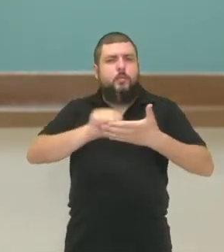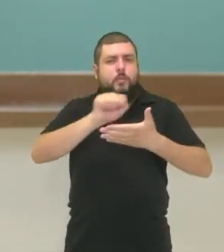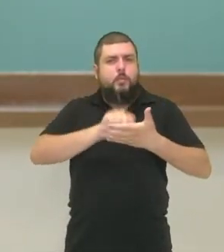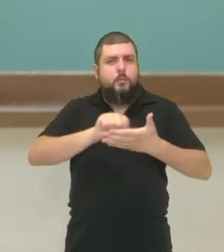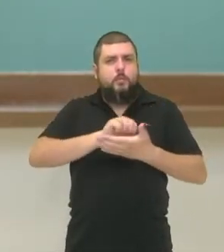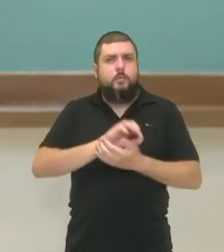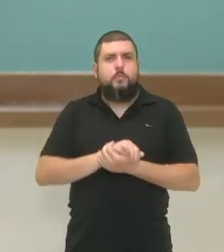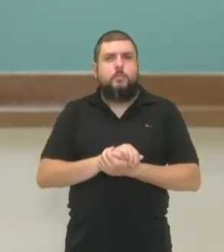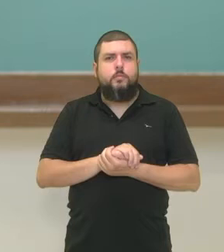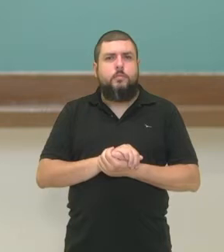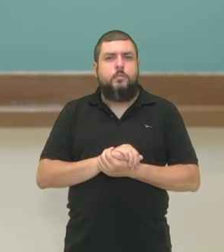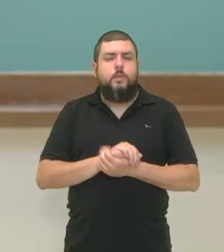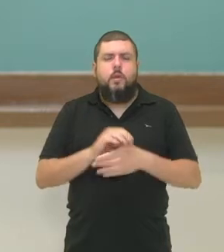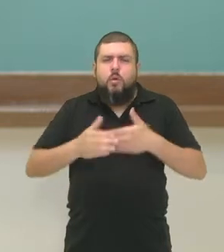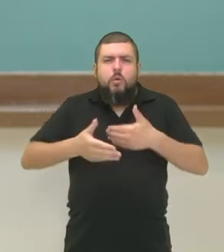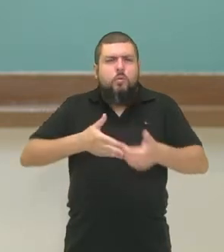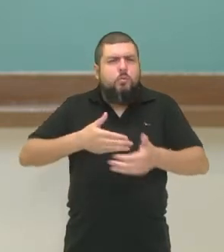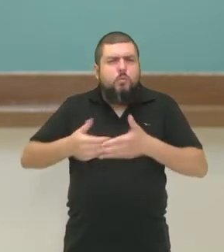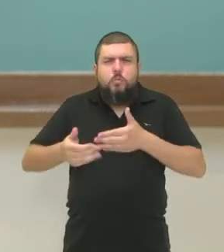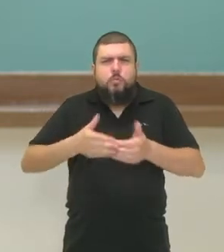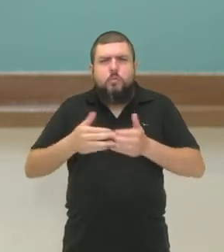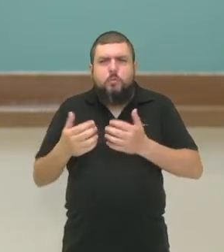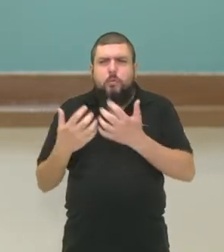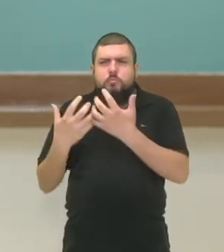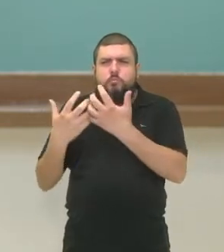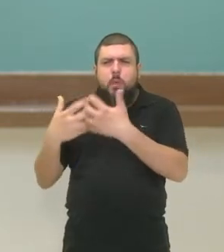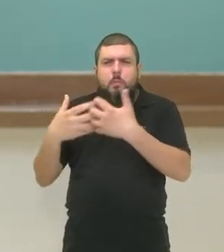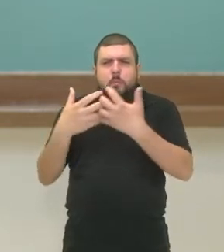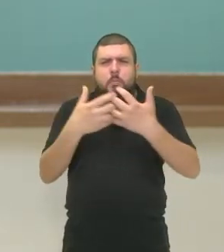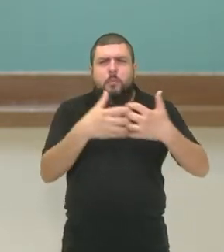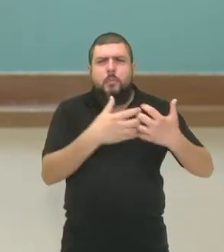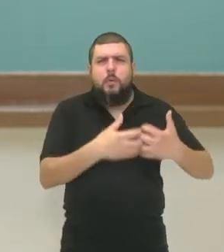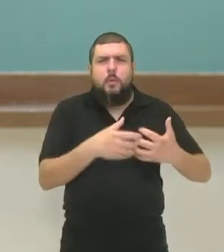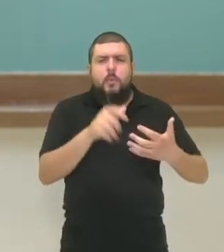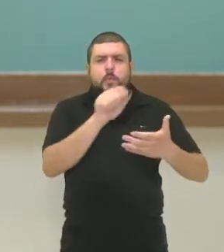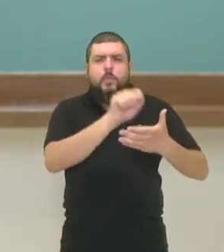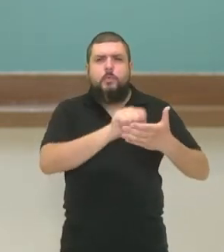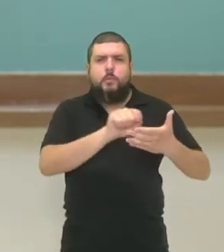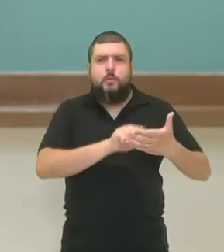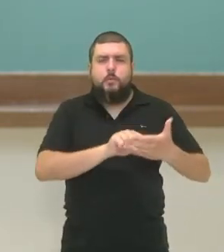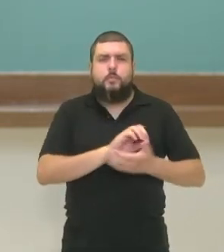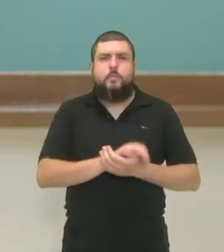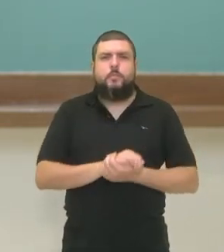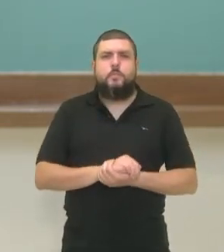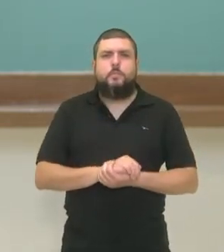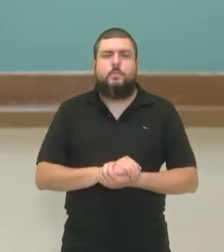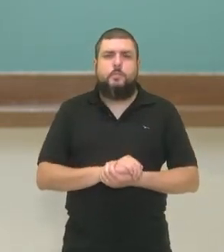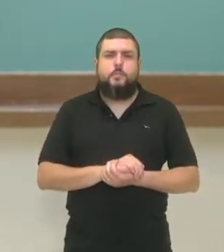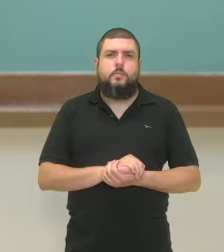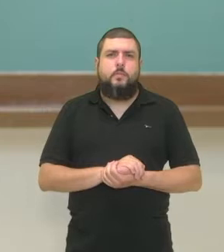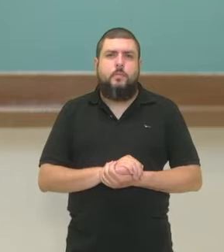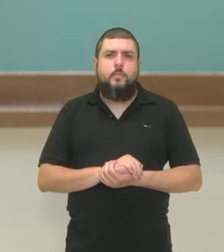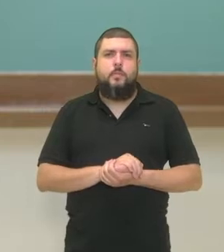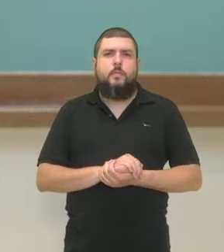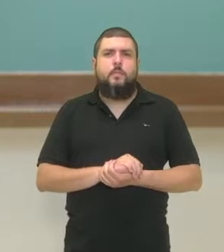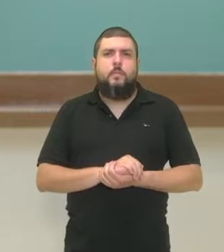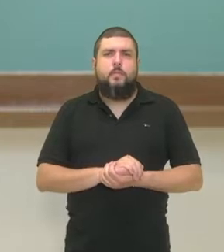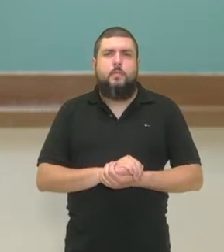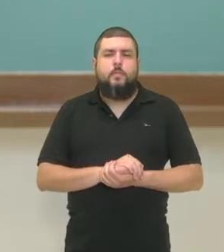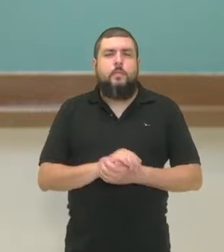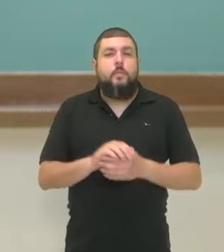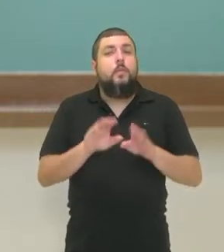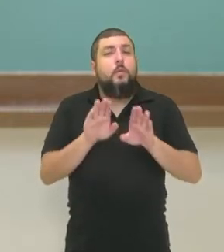qualquer outra coisa que o cronista se motive a escrever. Também na crônica, além dos fatos do